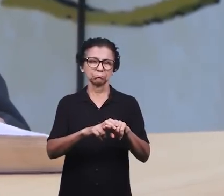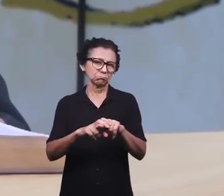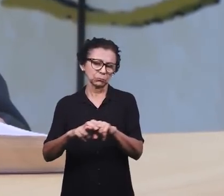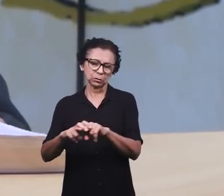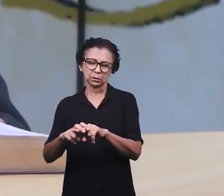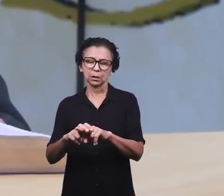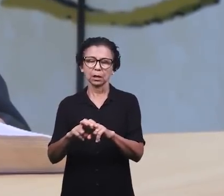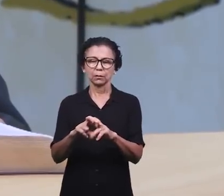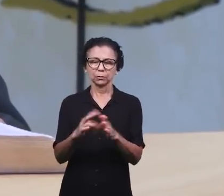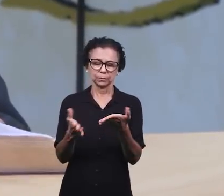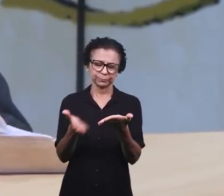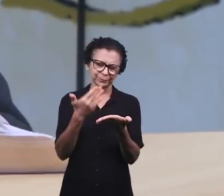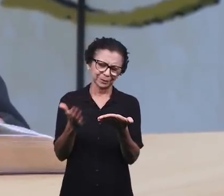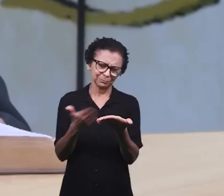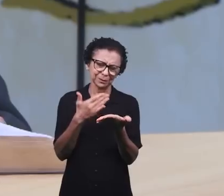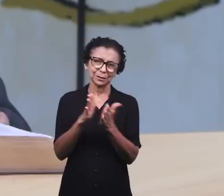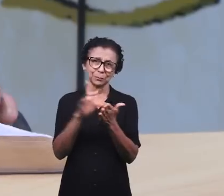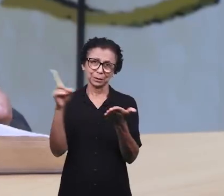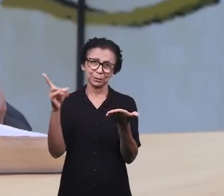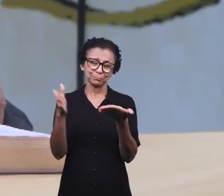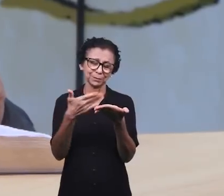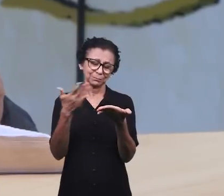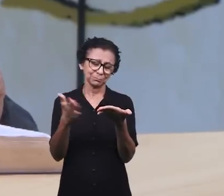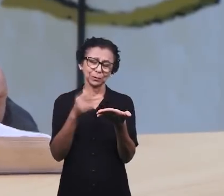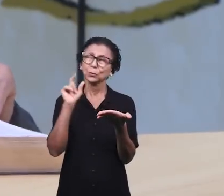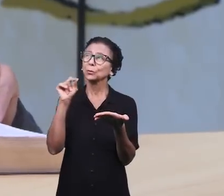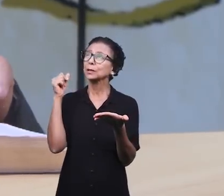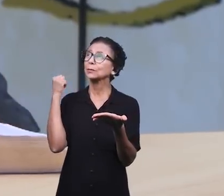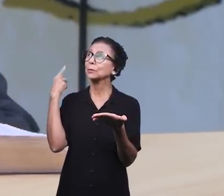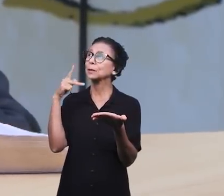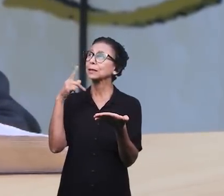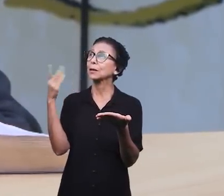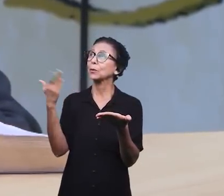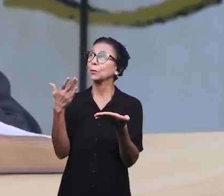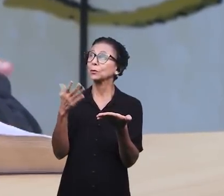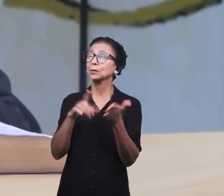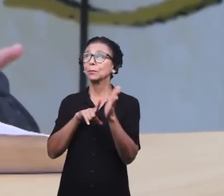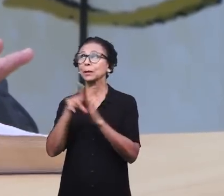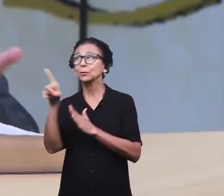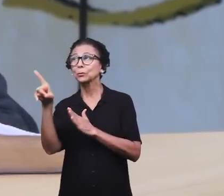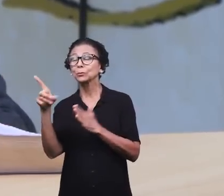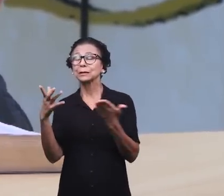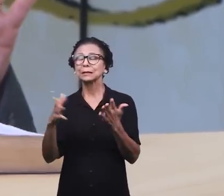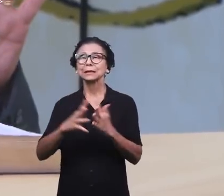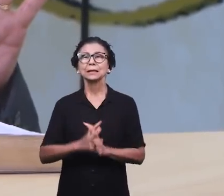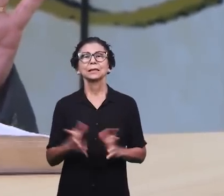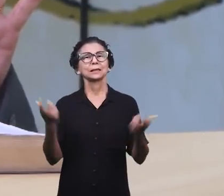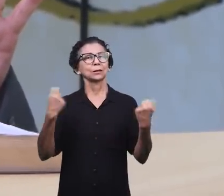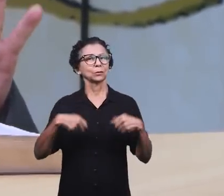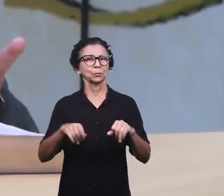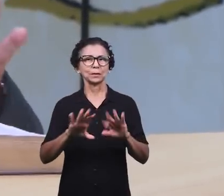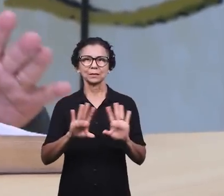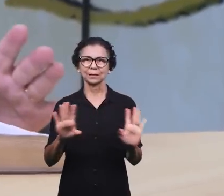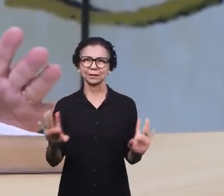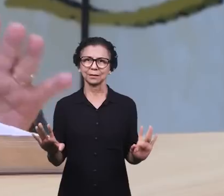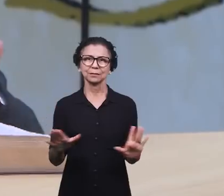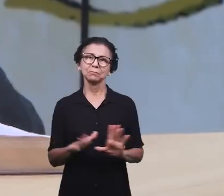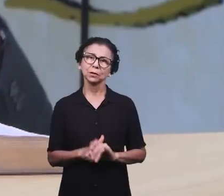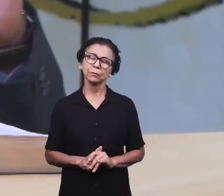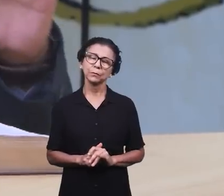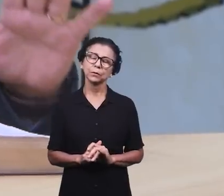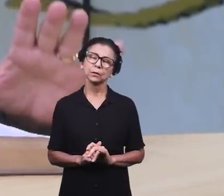o que eu vou pregar hoje, Senhor? E aí consulta uma coisa, consulta outra. Quer dizer, esse esforço já não precisamos fazer mais. E já chegamos